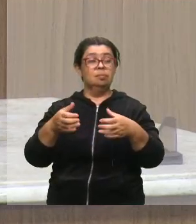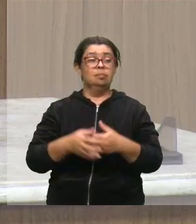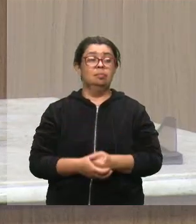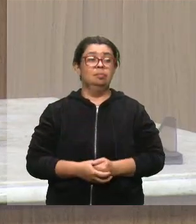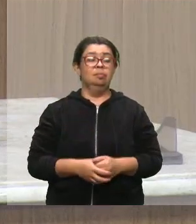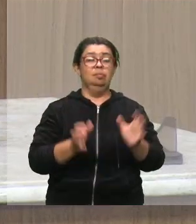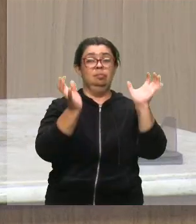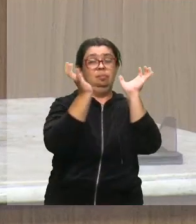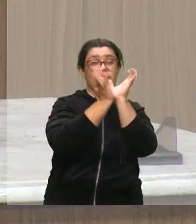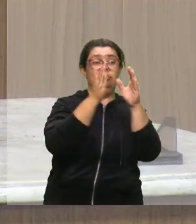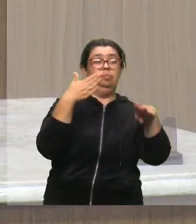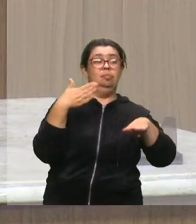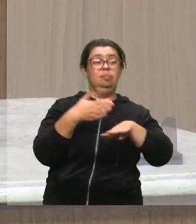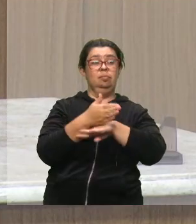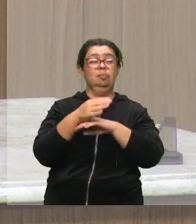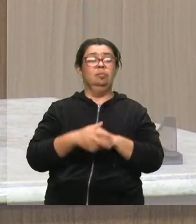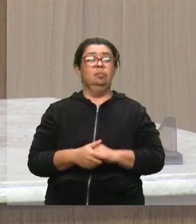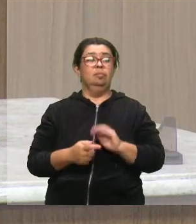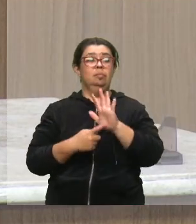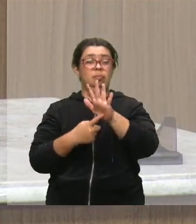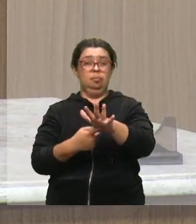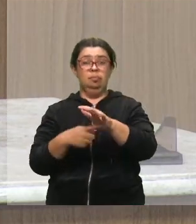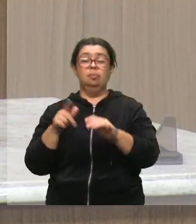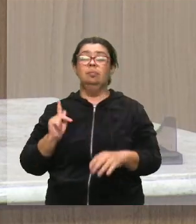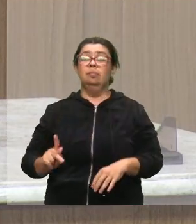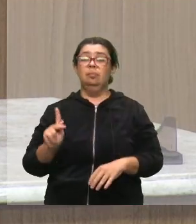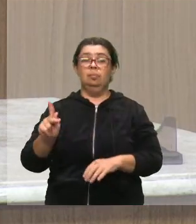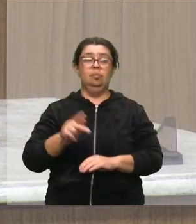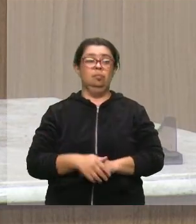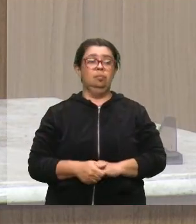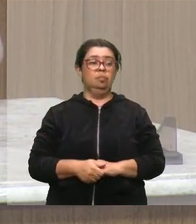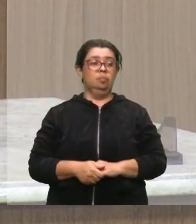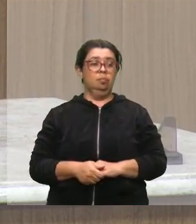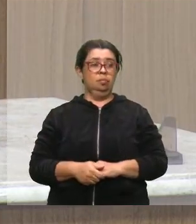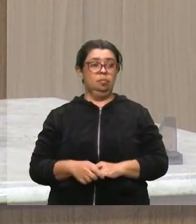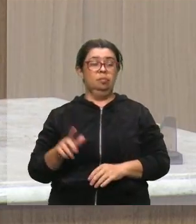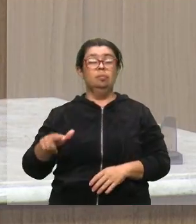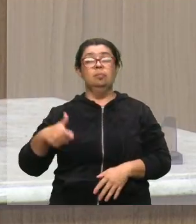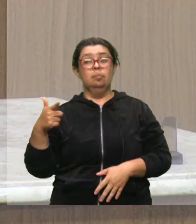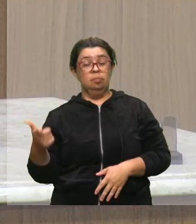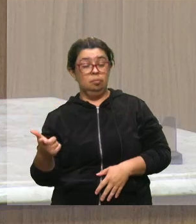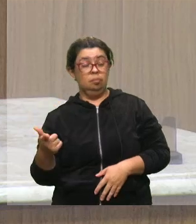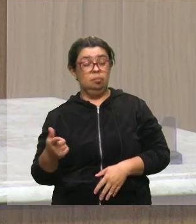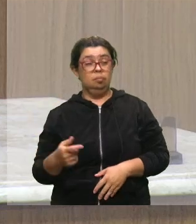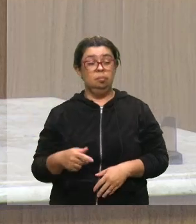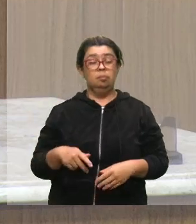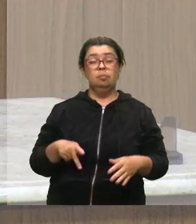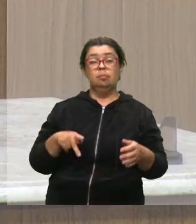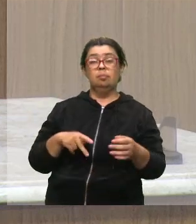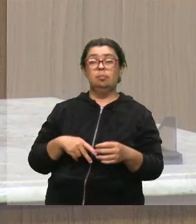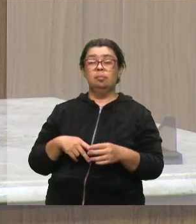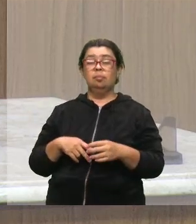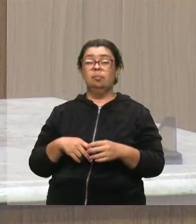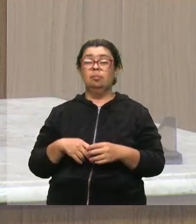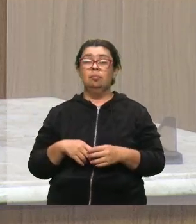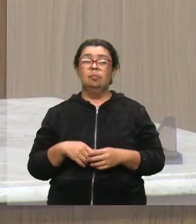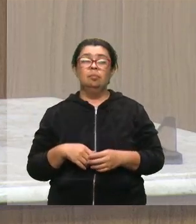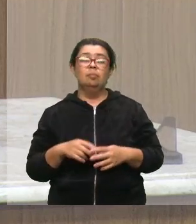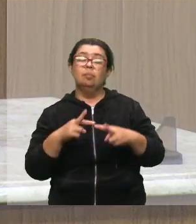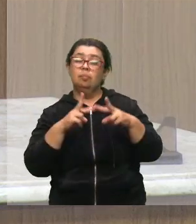conselhos participativos, apontam com frequência. Uma outra questão que eu quero trazer